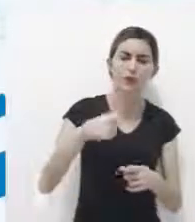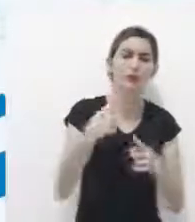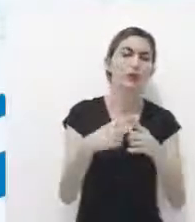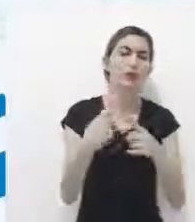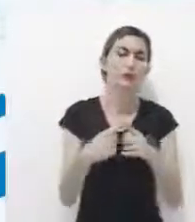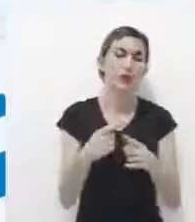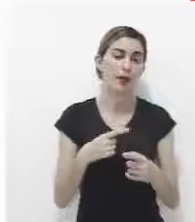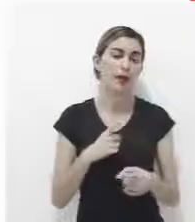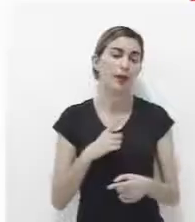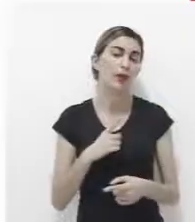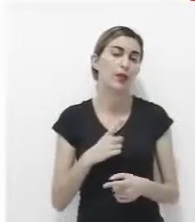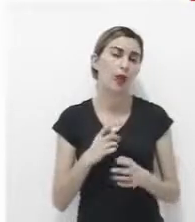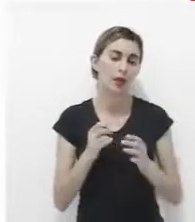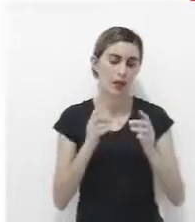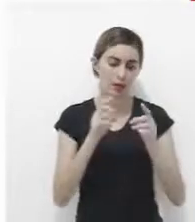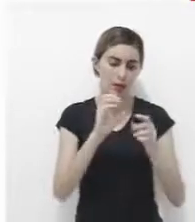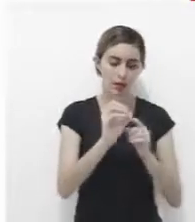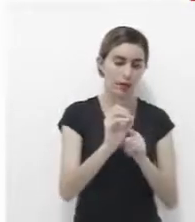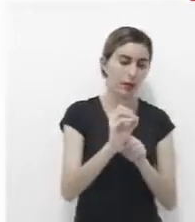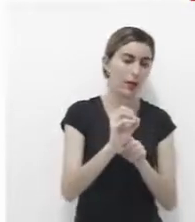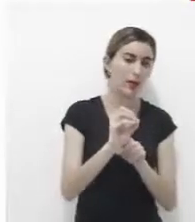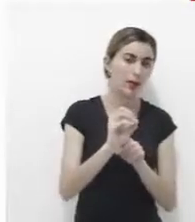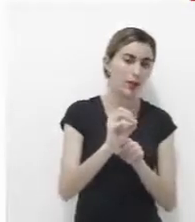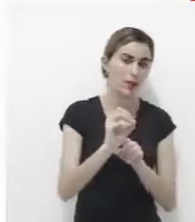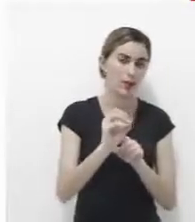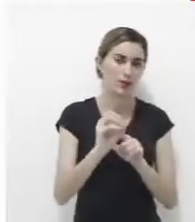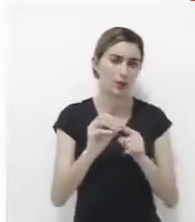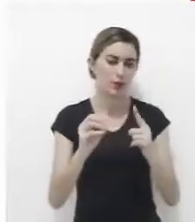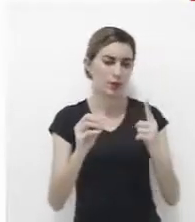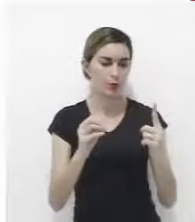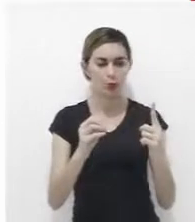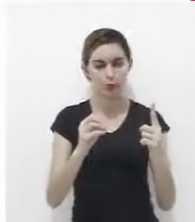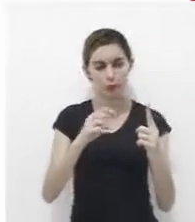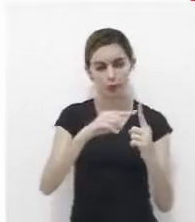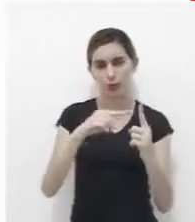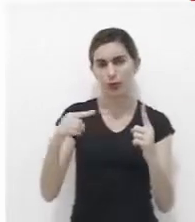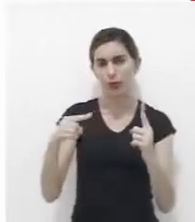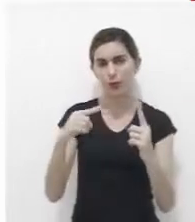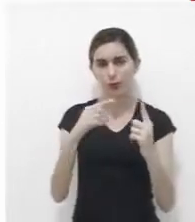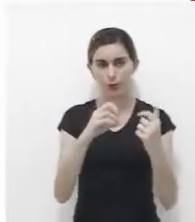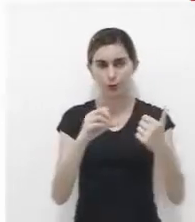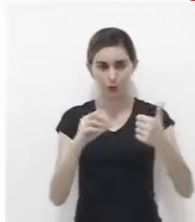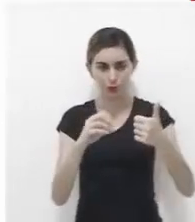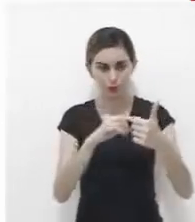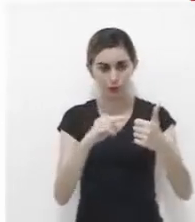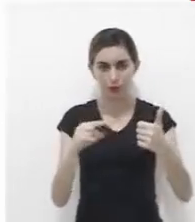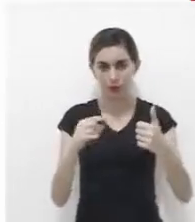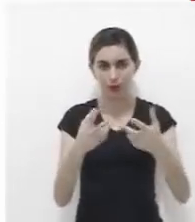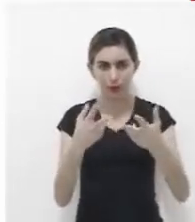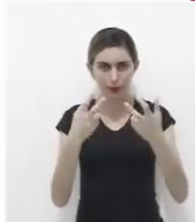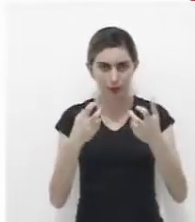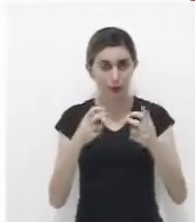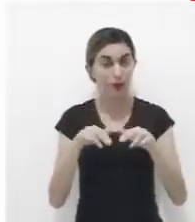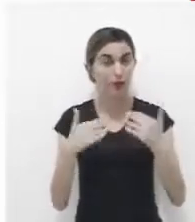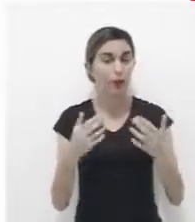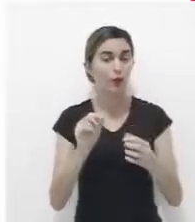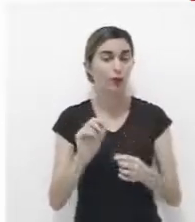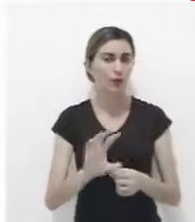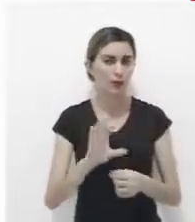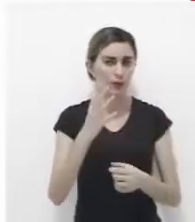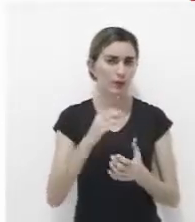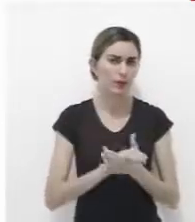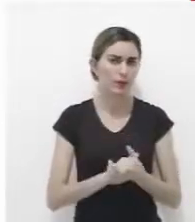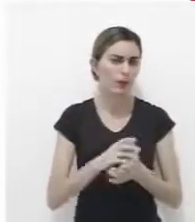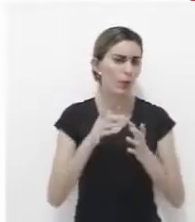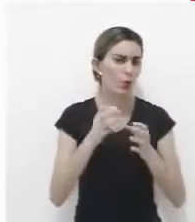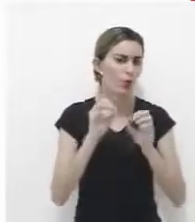quê? Veja, ele está entre o intervalo 0 e 1. Sacou aí? Percebeu? Tá bom?